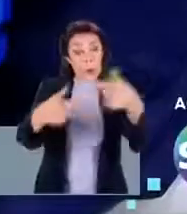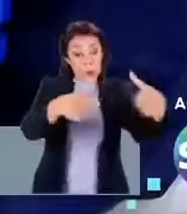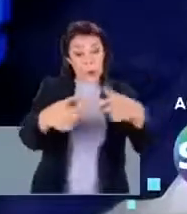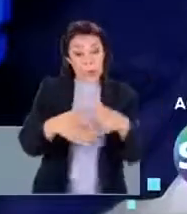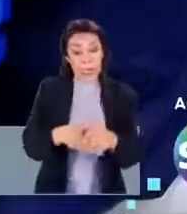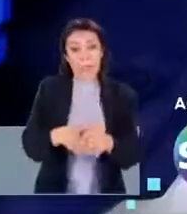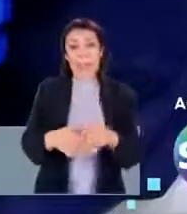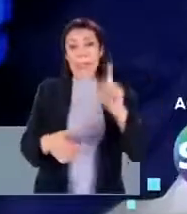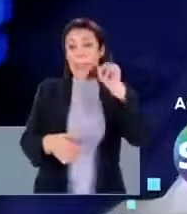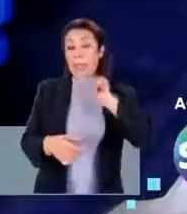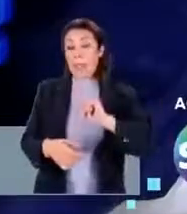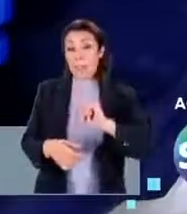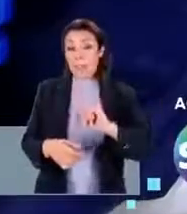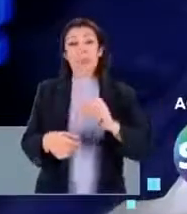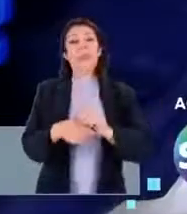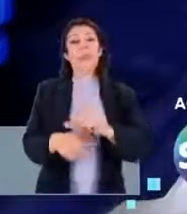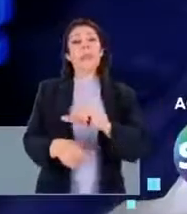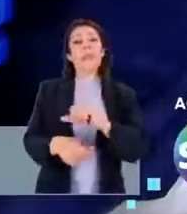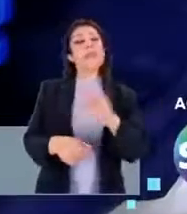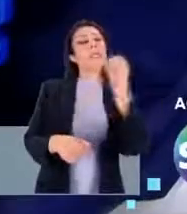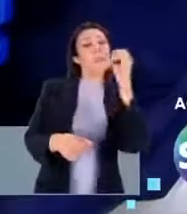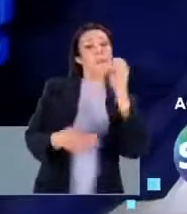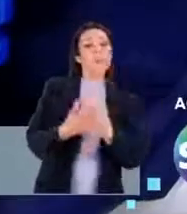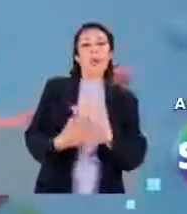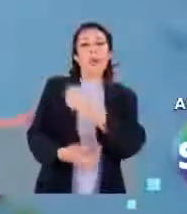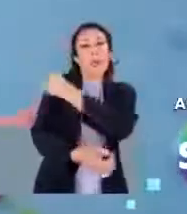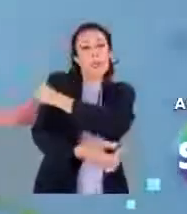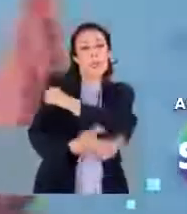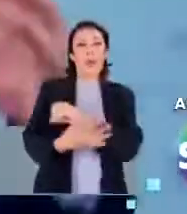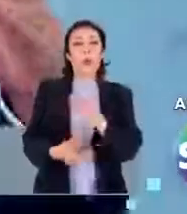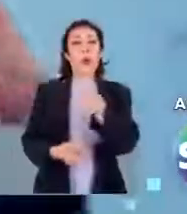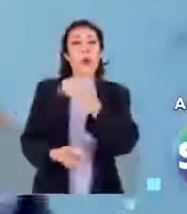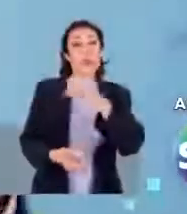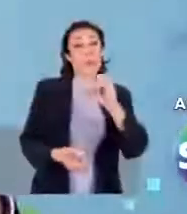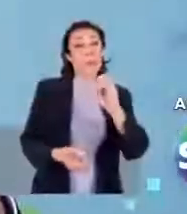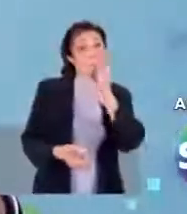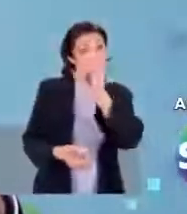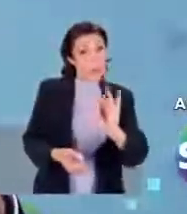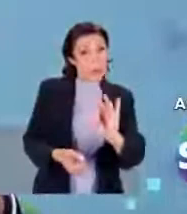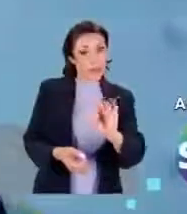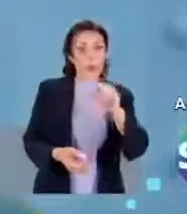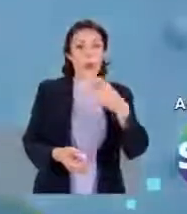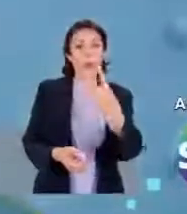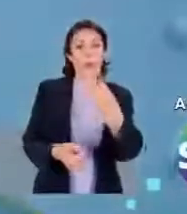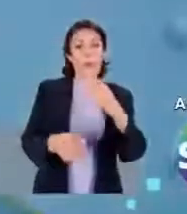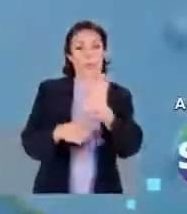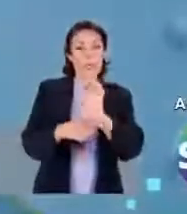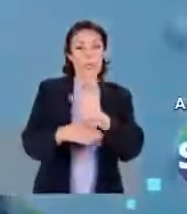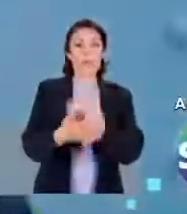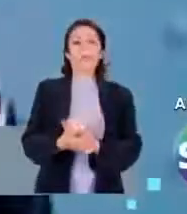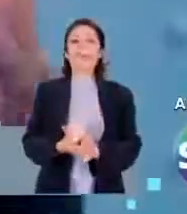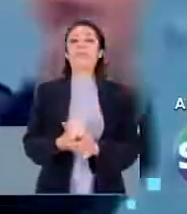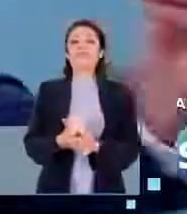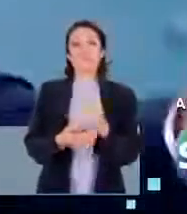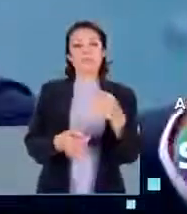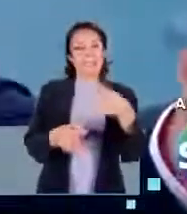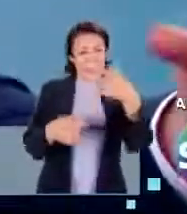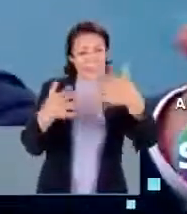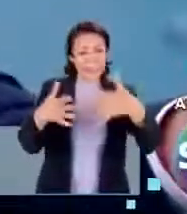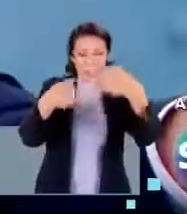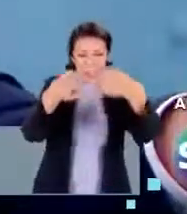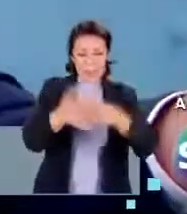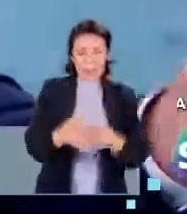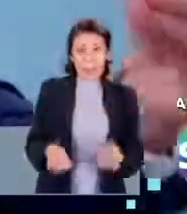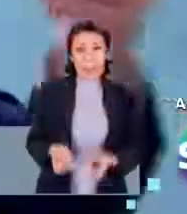terminas Rio Grande do Sul e Rio de Janeiro então 80% da indústria brasileira tão nesses quatro Estados resultado eles vendem para o Brasil